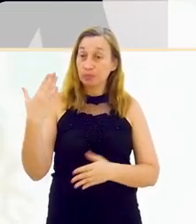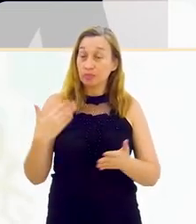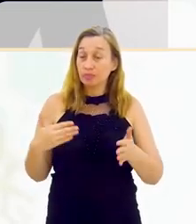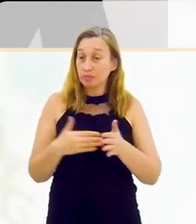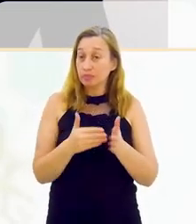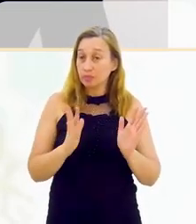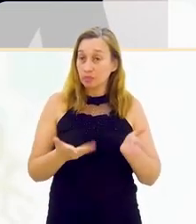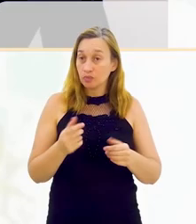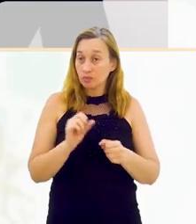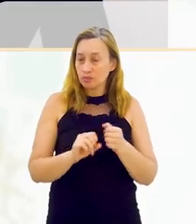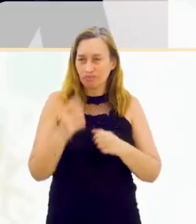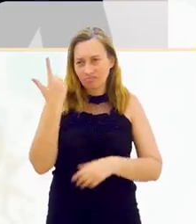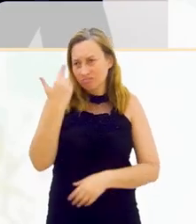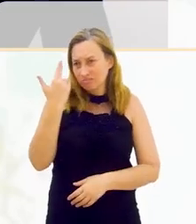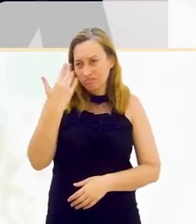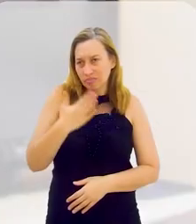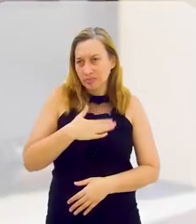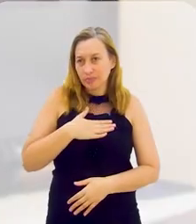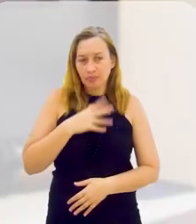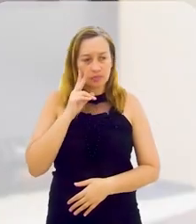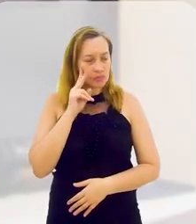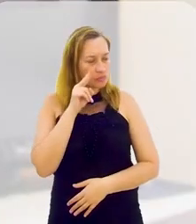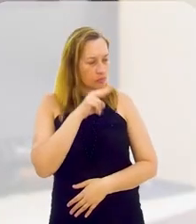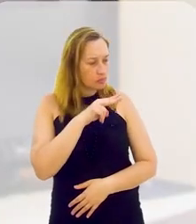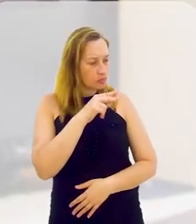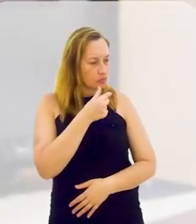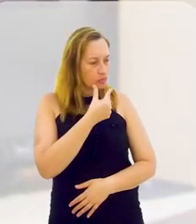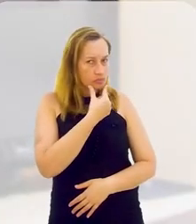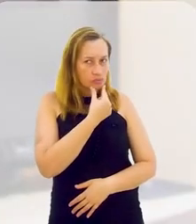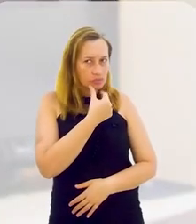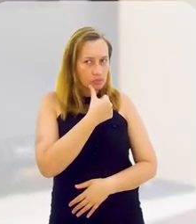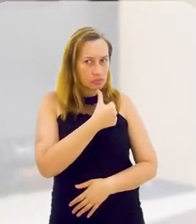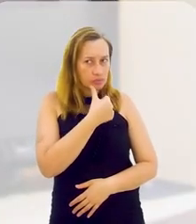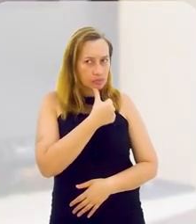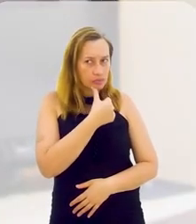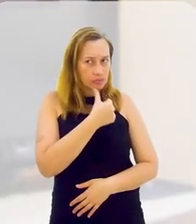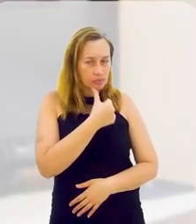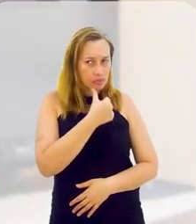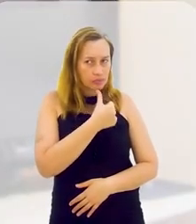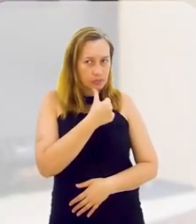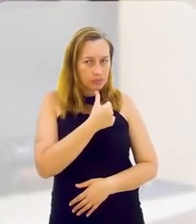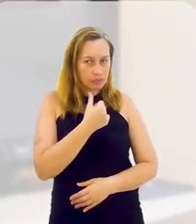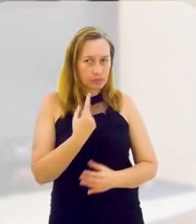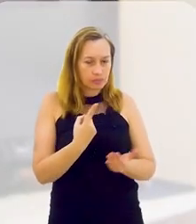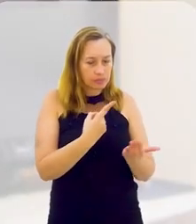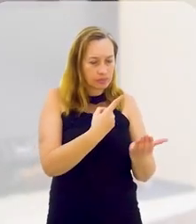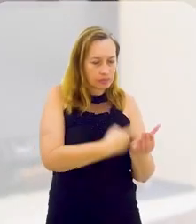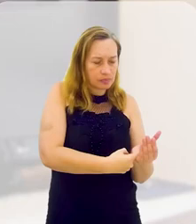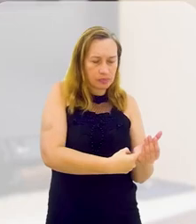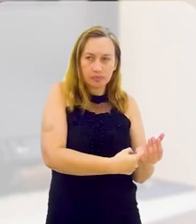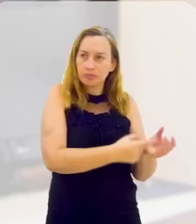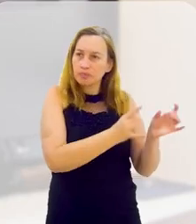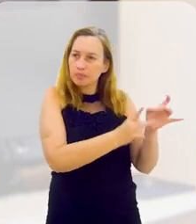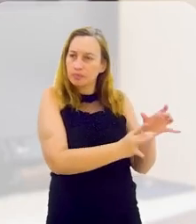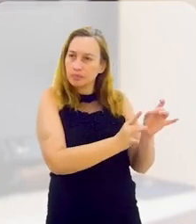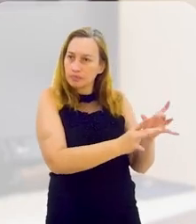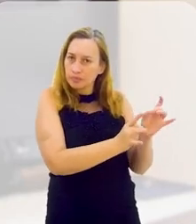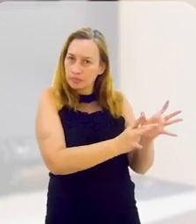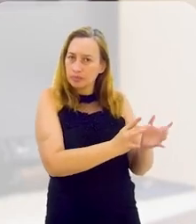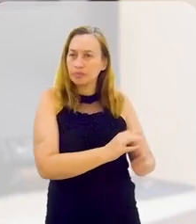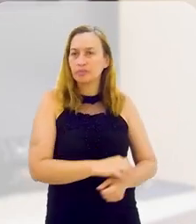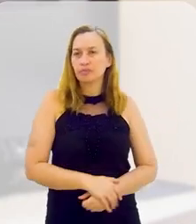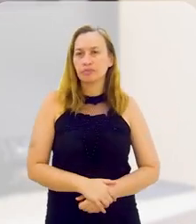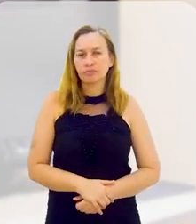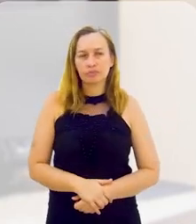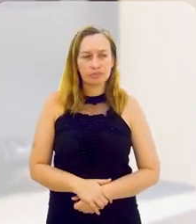É uma coisa minha, assim, é natural. Eu olhei para uma menina, numa barraca de cachorro-quente e ela